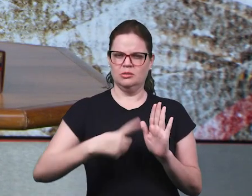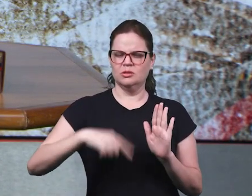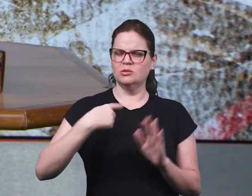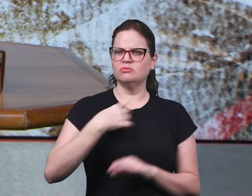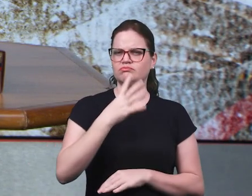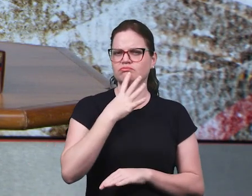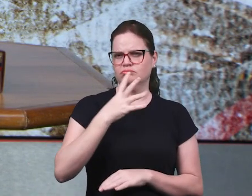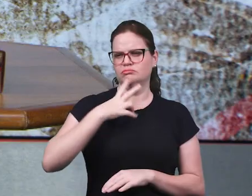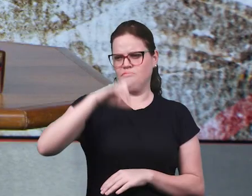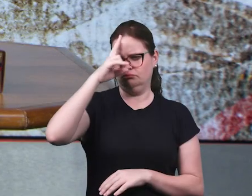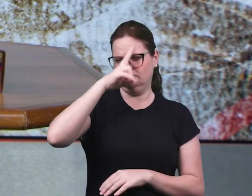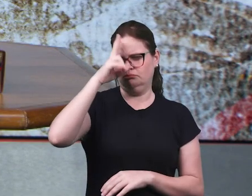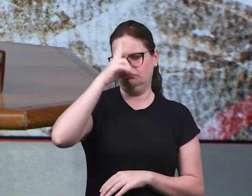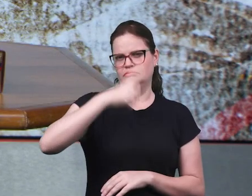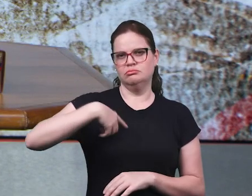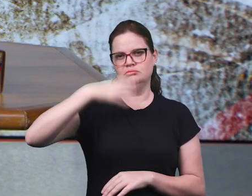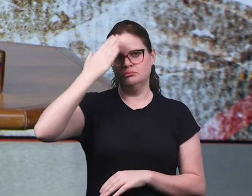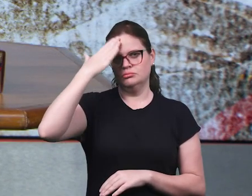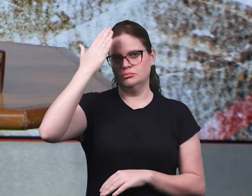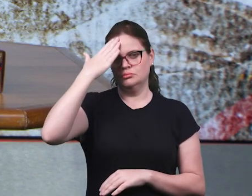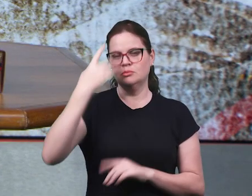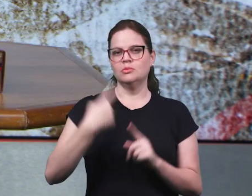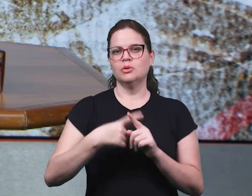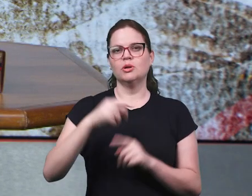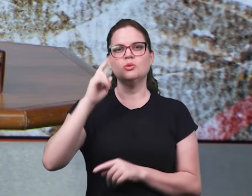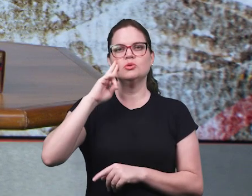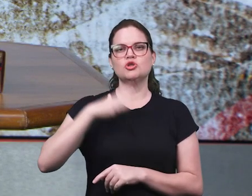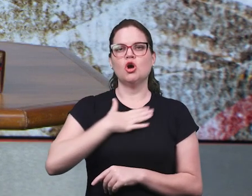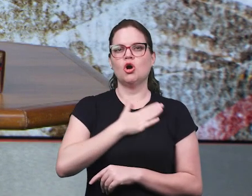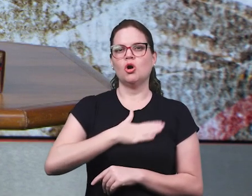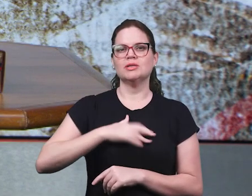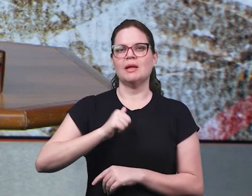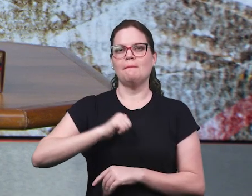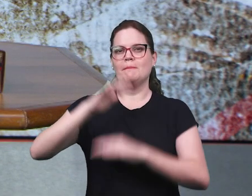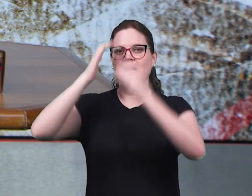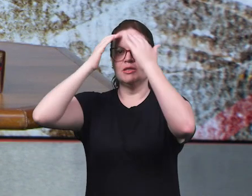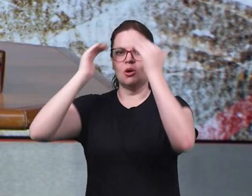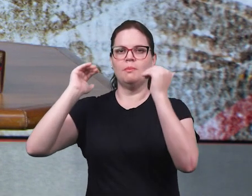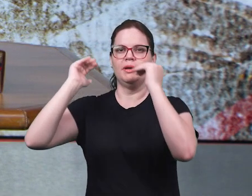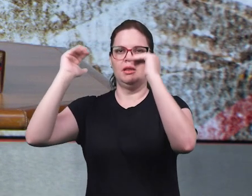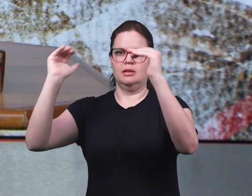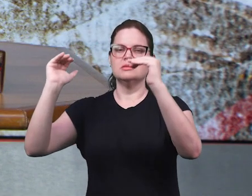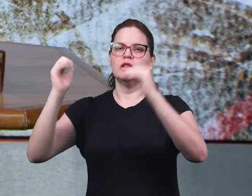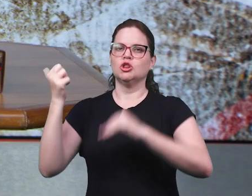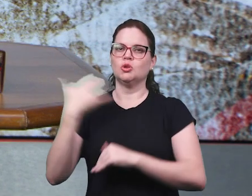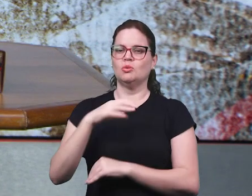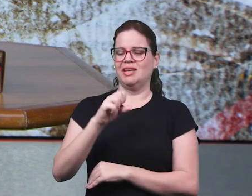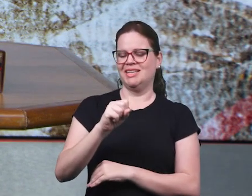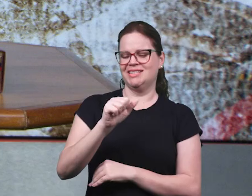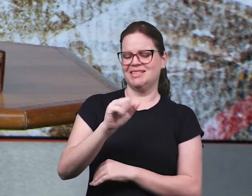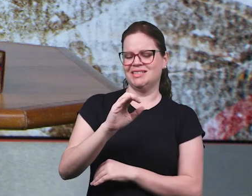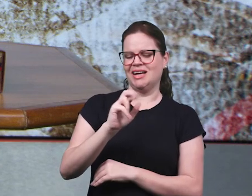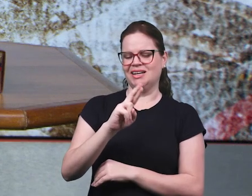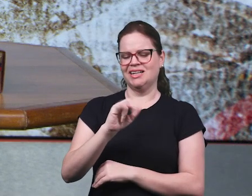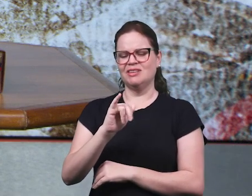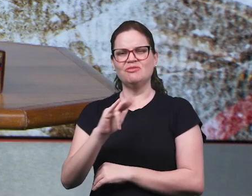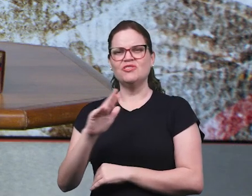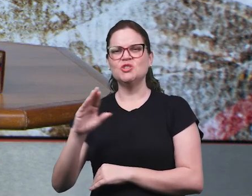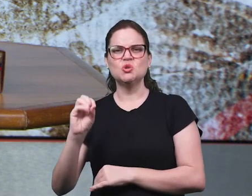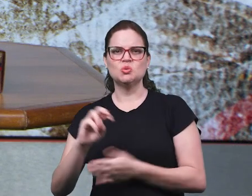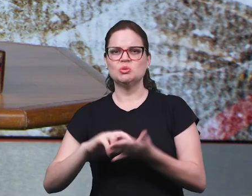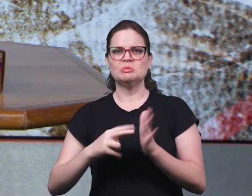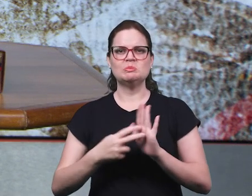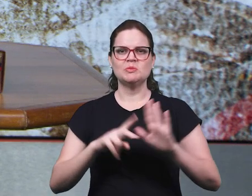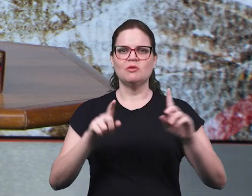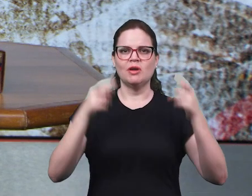conhecimento diário, né? Que o Senhor tem mais prazer em que se obedeça a sua palavra do que em sacrifícios,